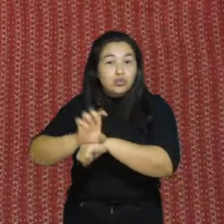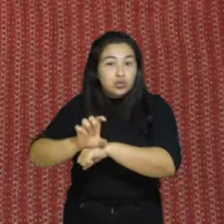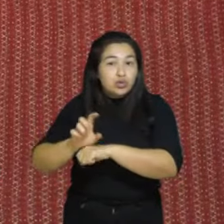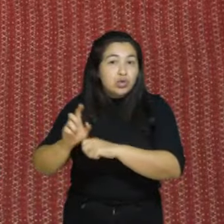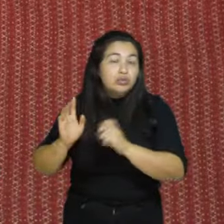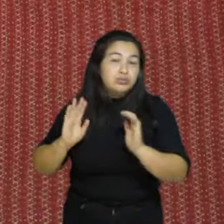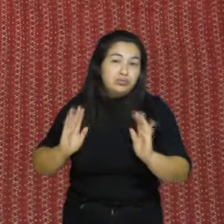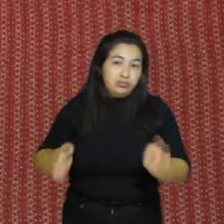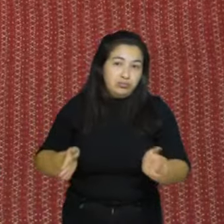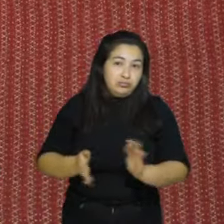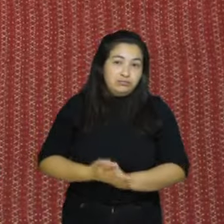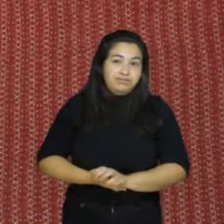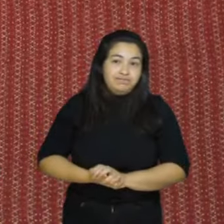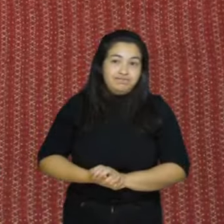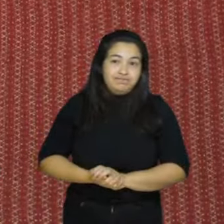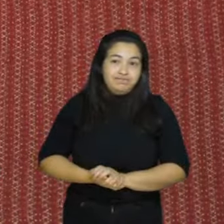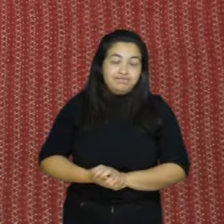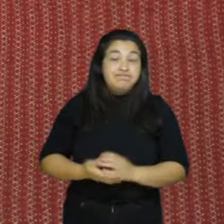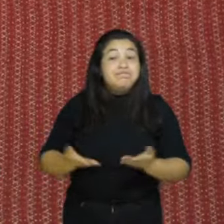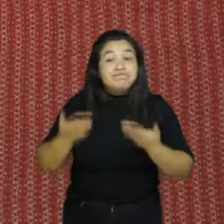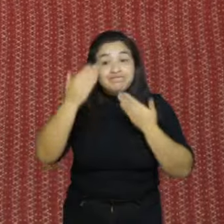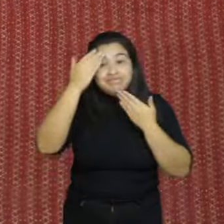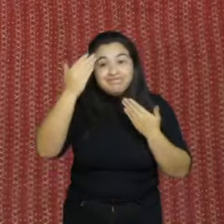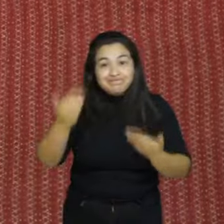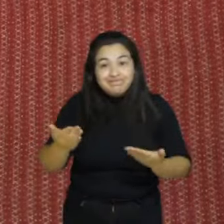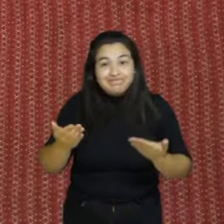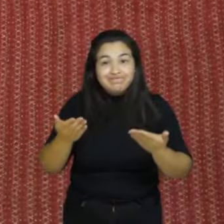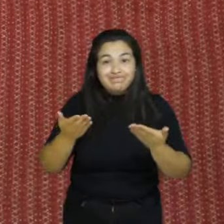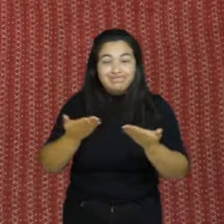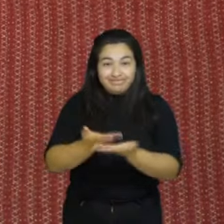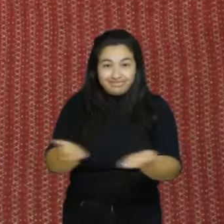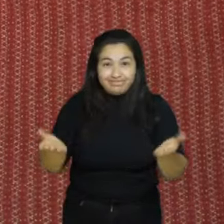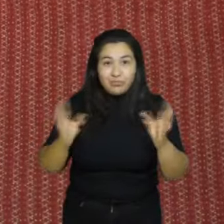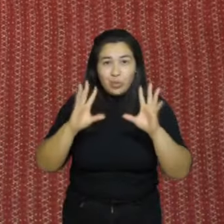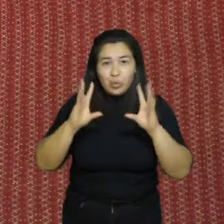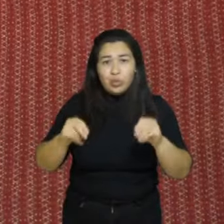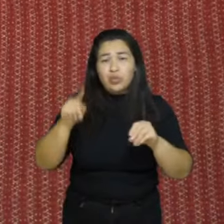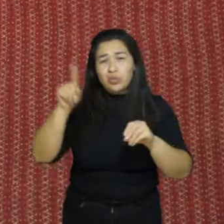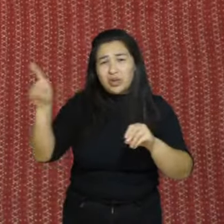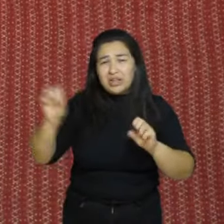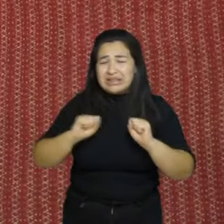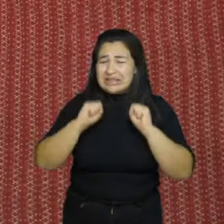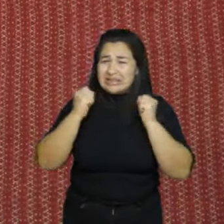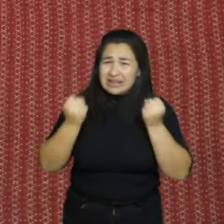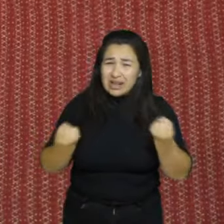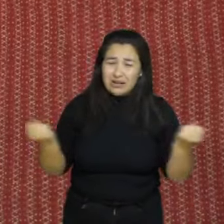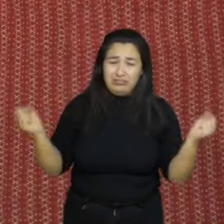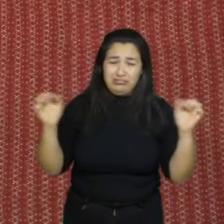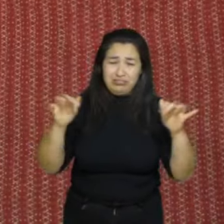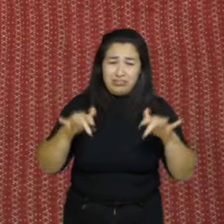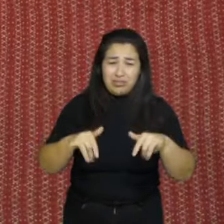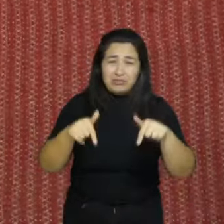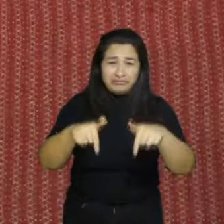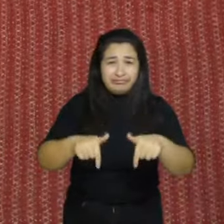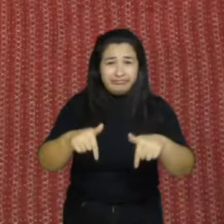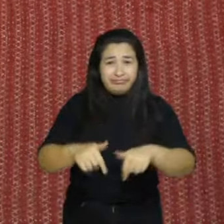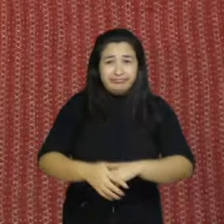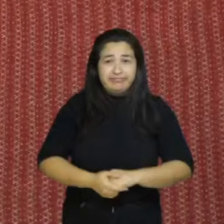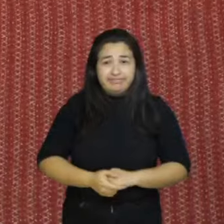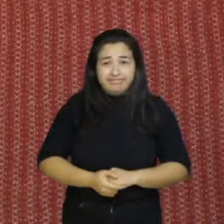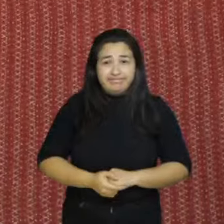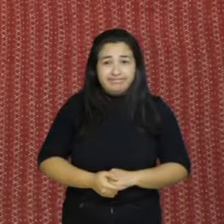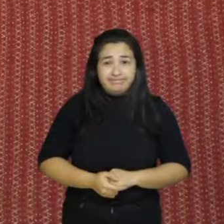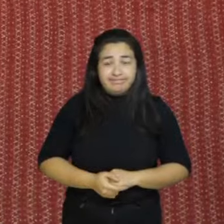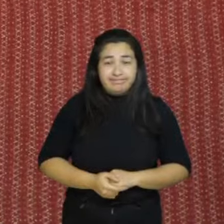do nosso país então aqui eu quero agradecer a a toda a mobilização que eles tiveram mais 30 segundos